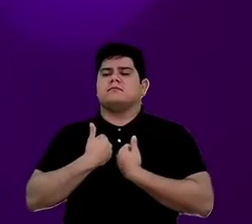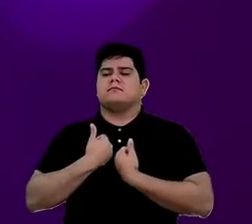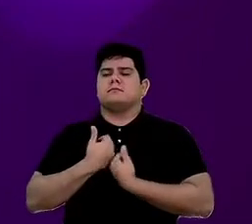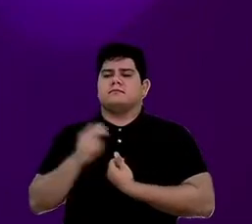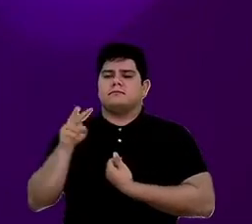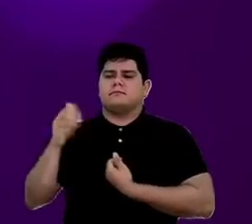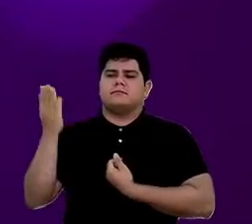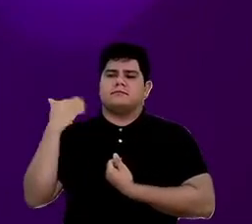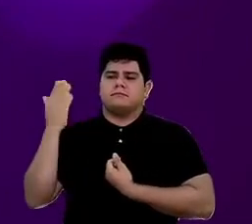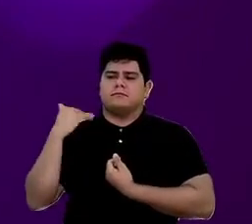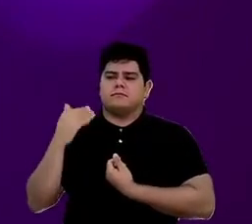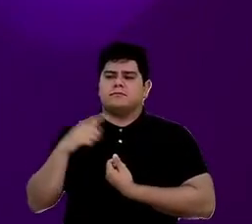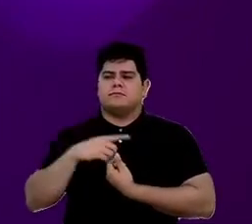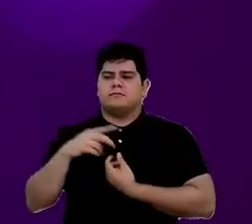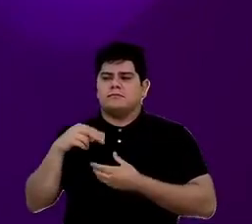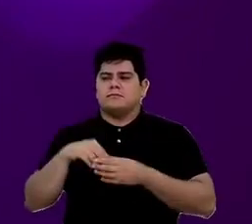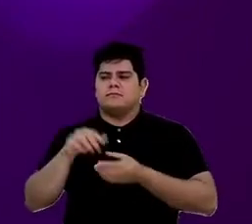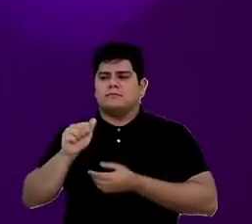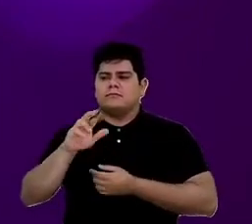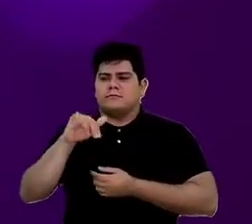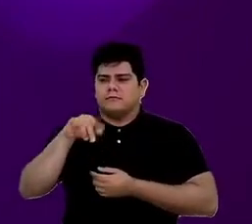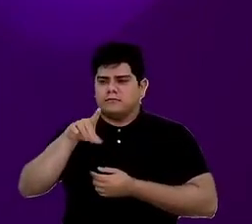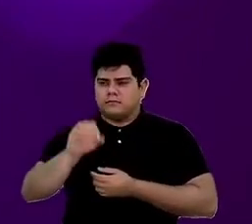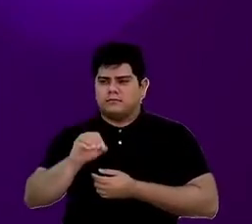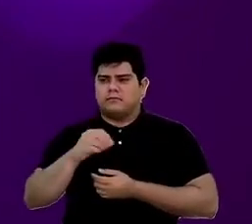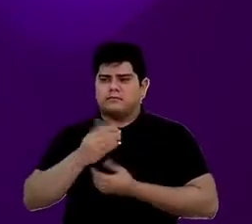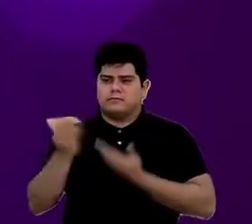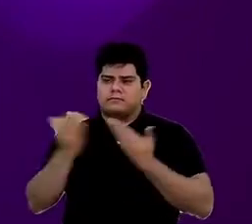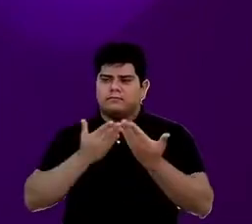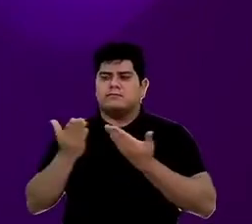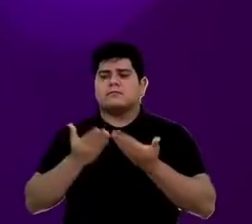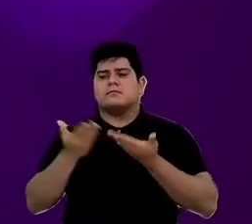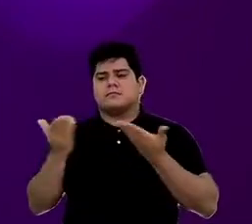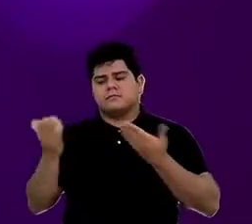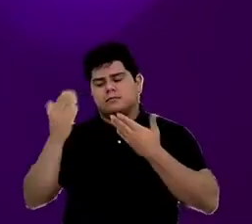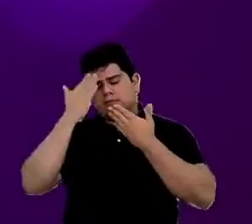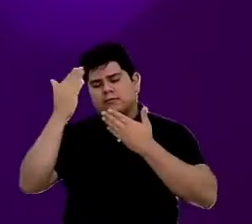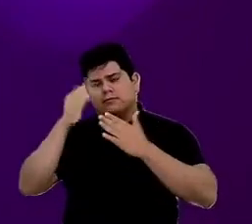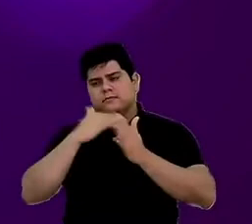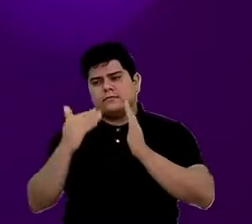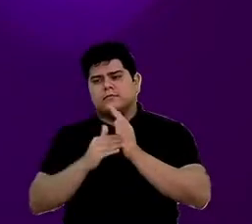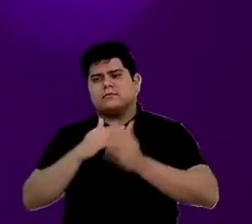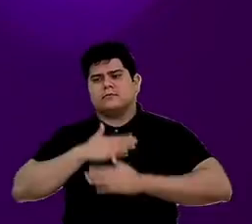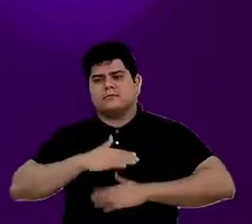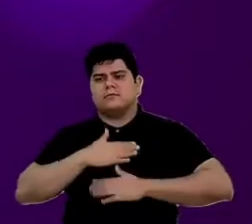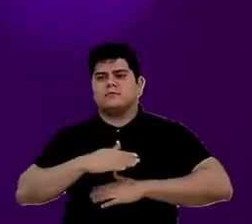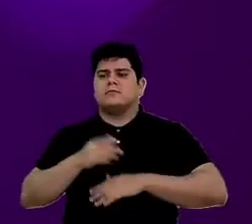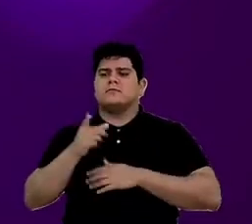da ecocardiografia, o doutor Arnaldo, dividir essa moderação com ele, e agradecer a todos e dizer que teremos um